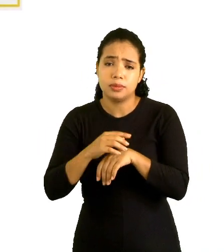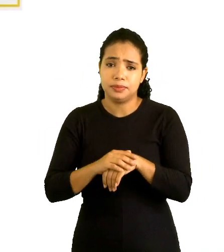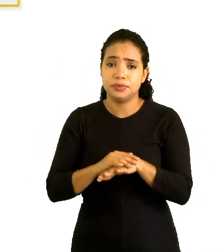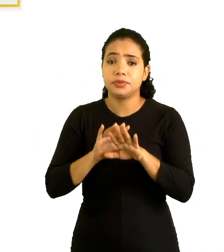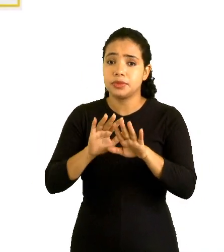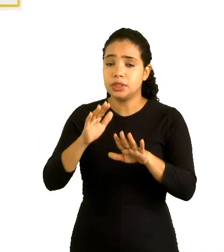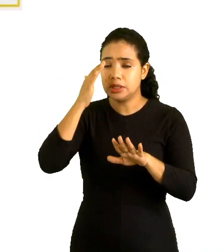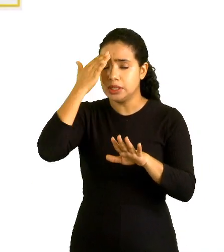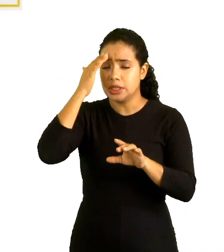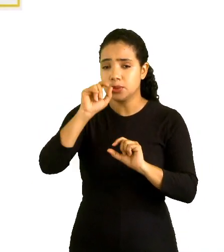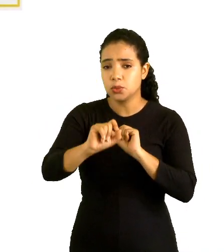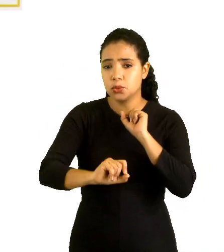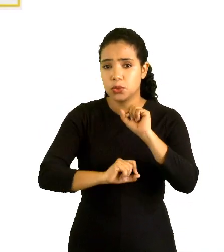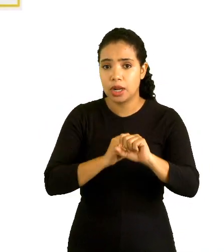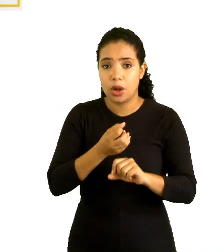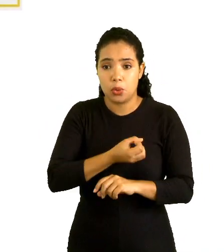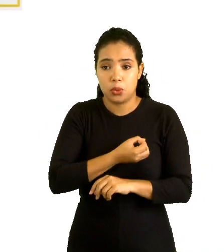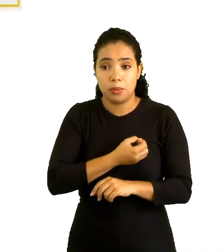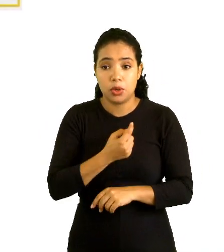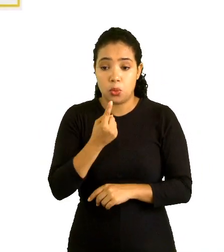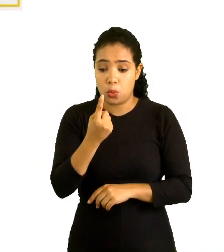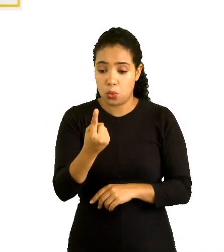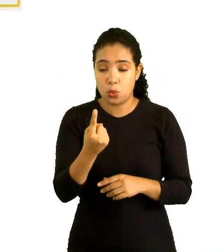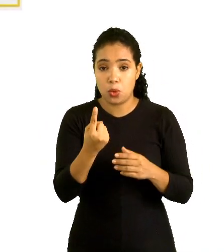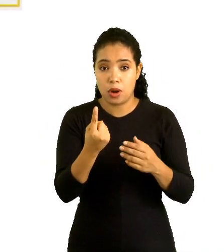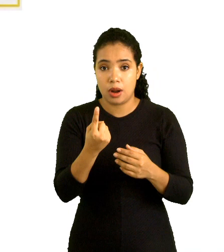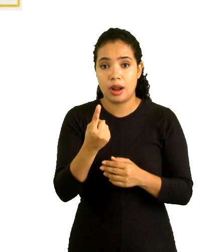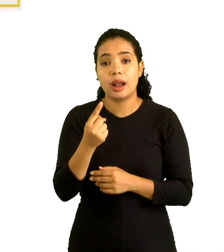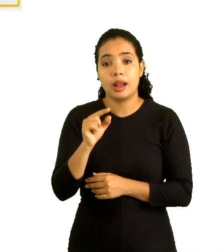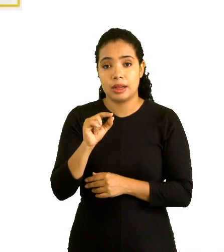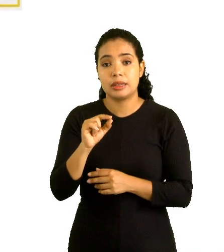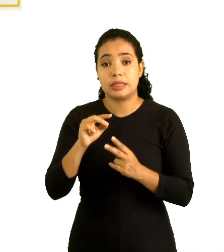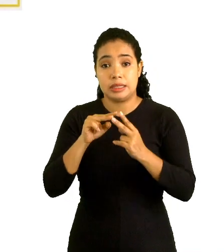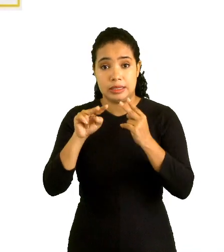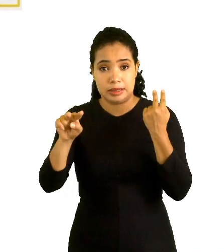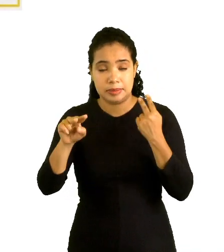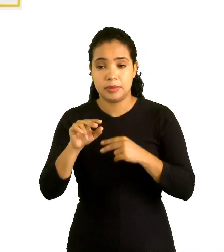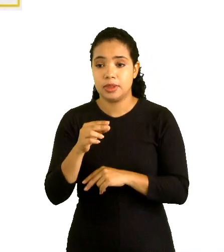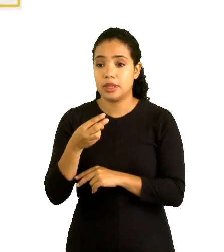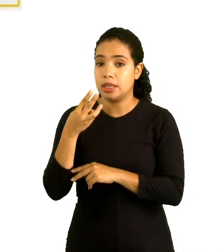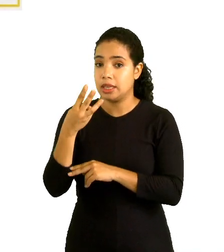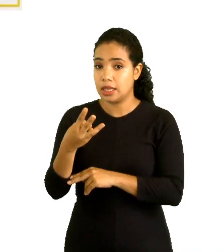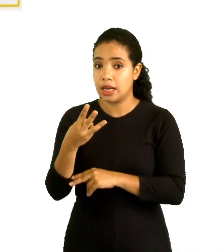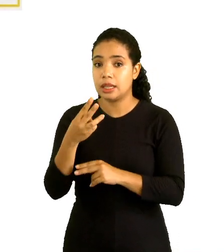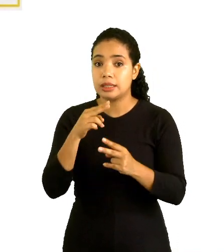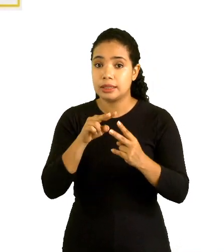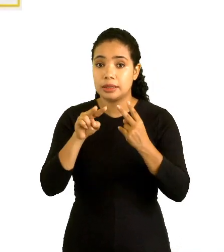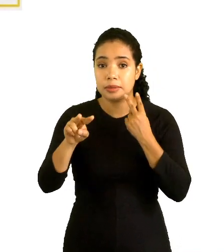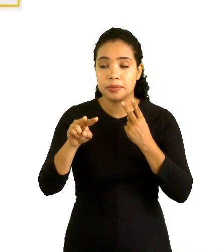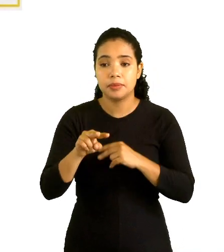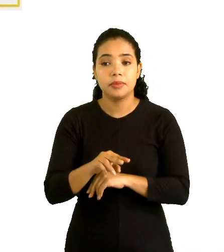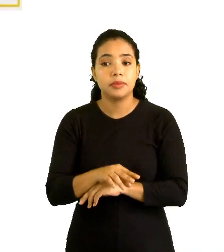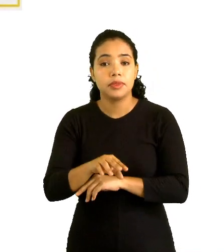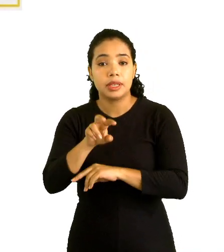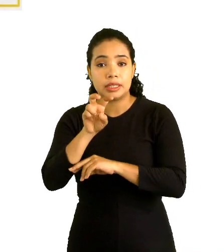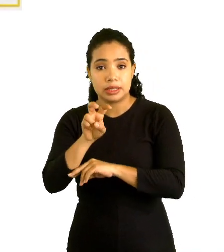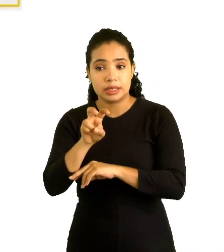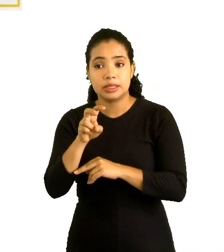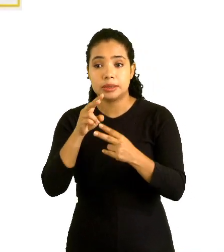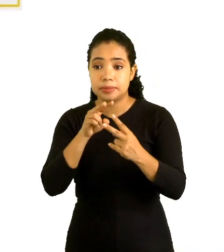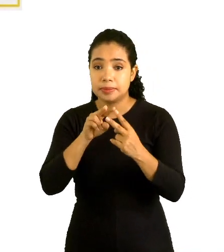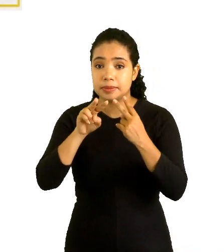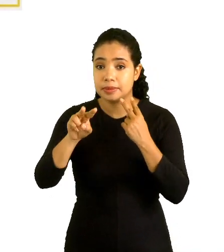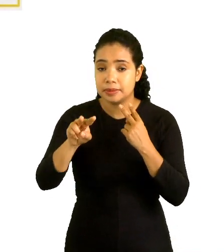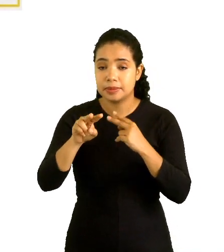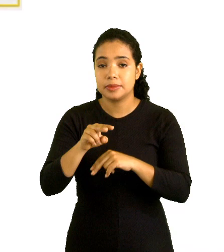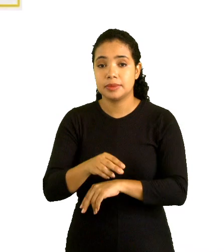vamos entender que o número 1 é ímpar, o número 3 é ímpar, o número 5 é